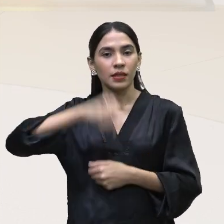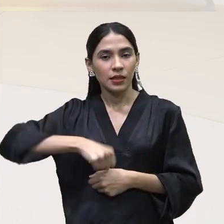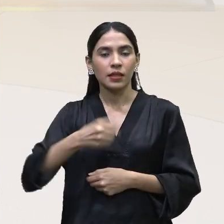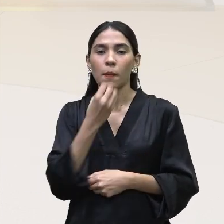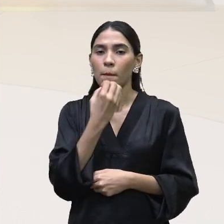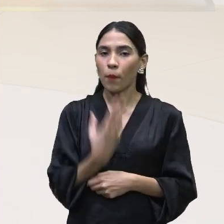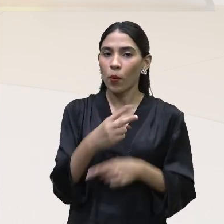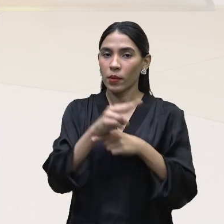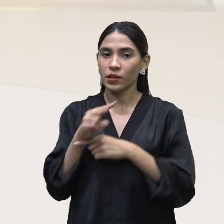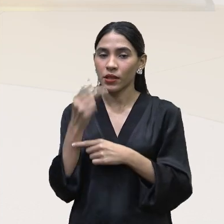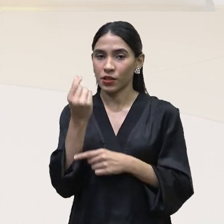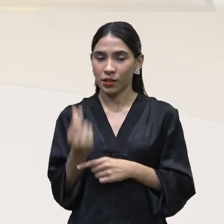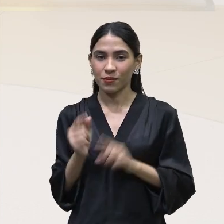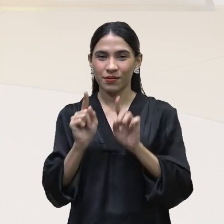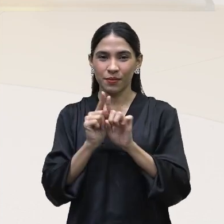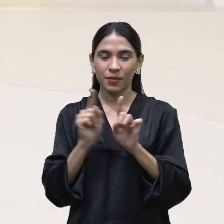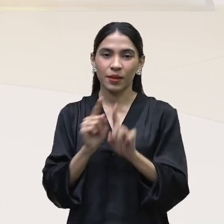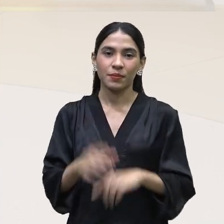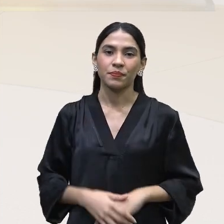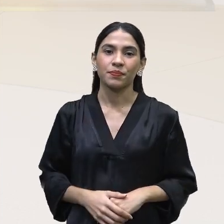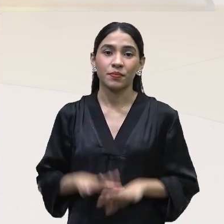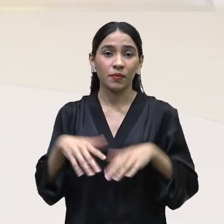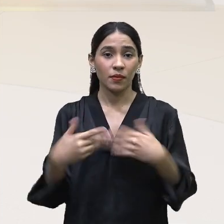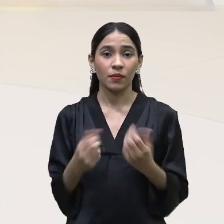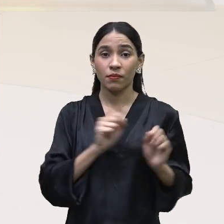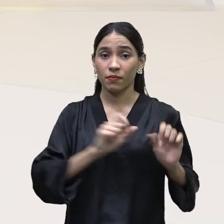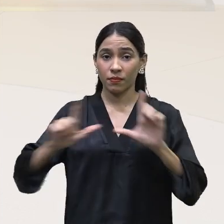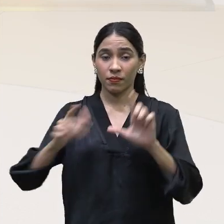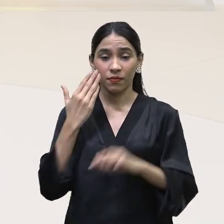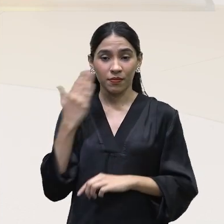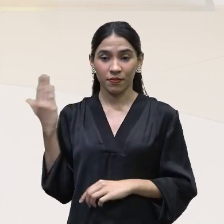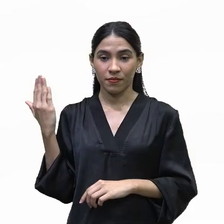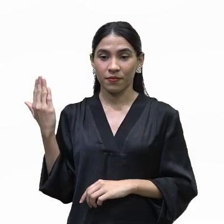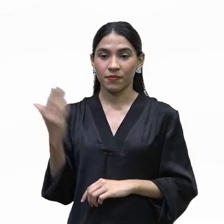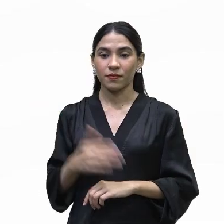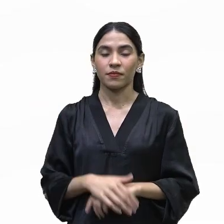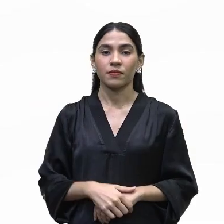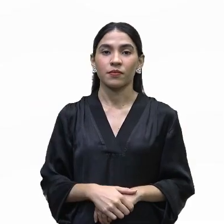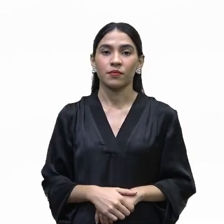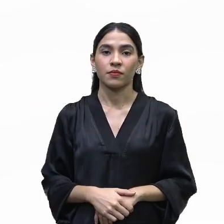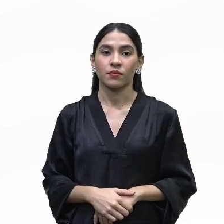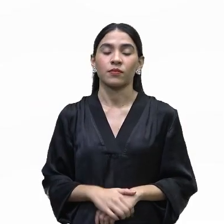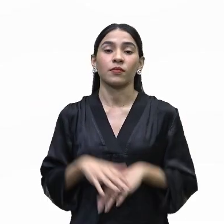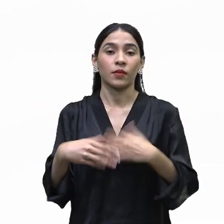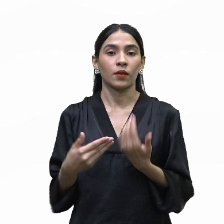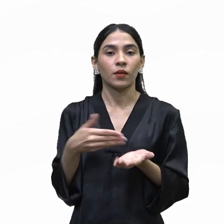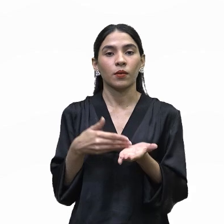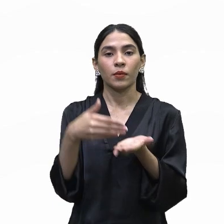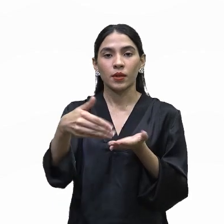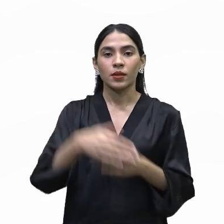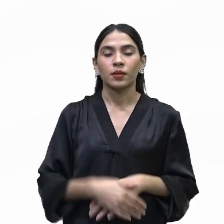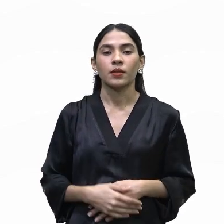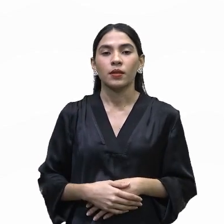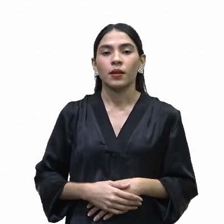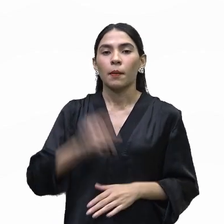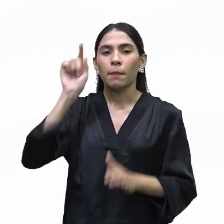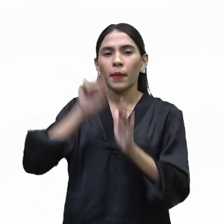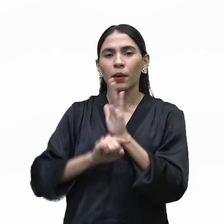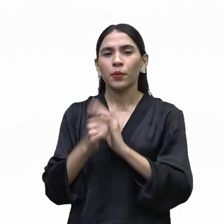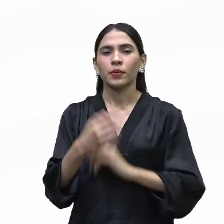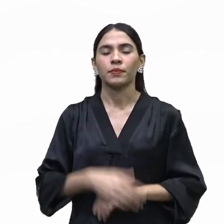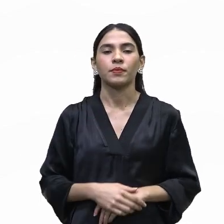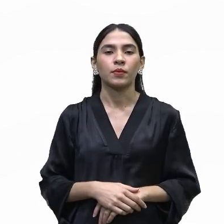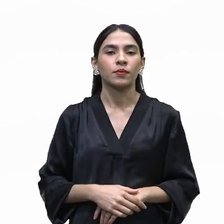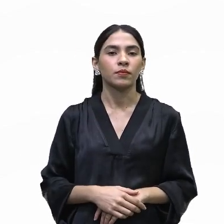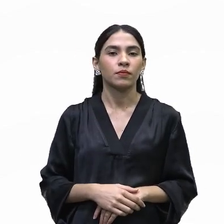é válido fazer empréstimo também, tá bom? Então, vamos aqui para a tela, olha só. Para a gente iniciar, então, vem a primeira pergunta.